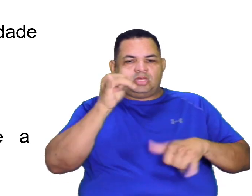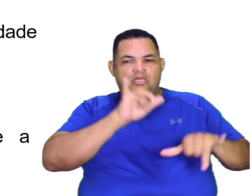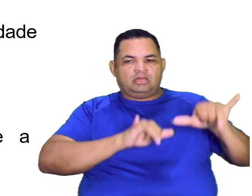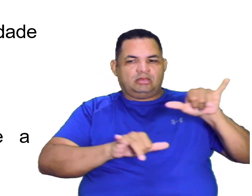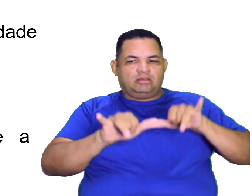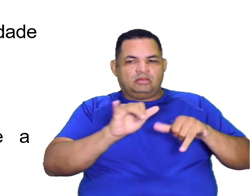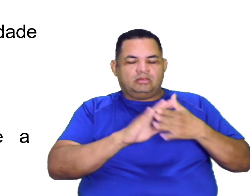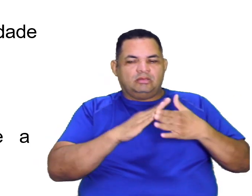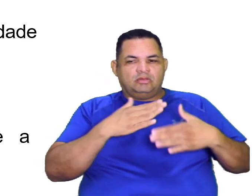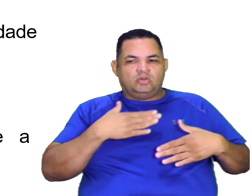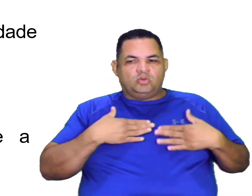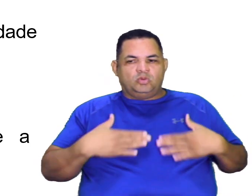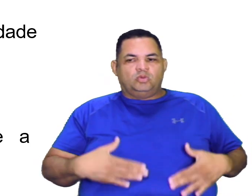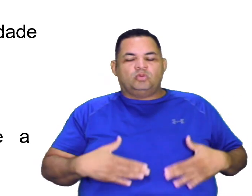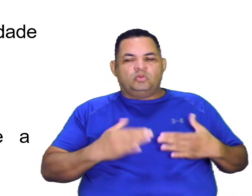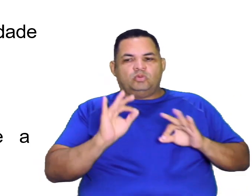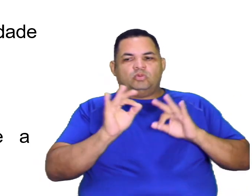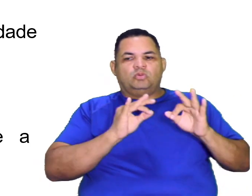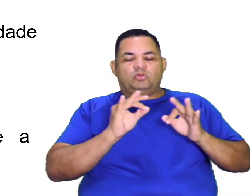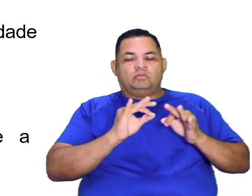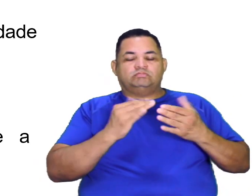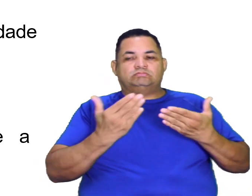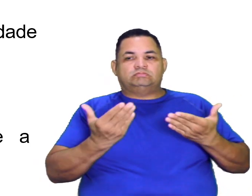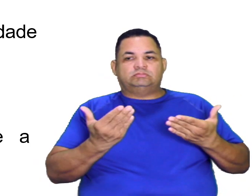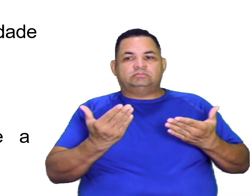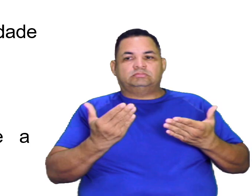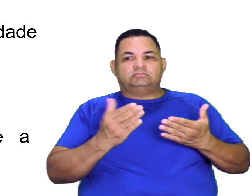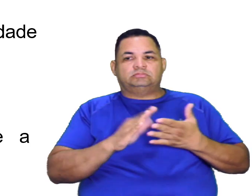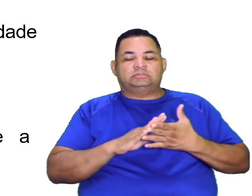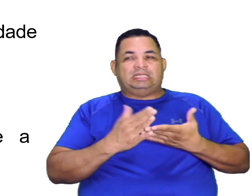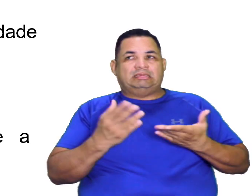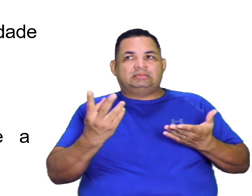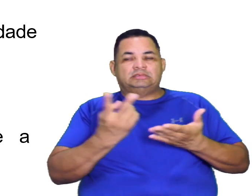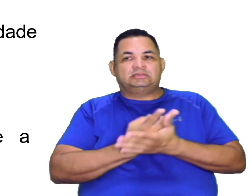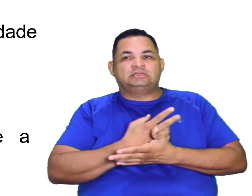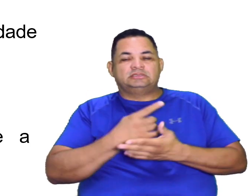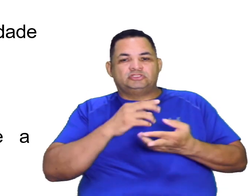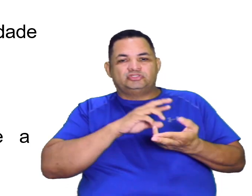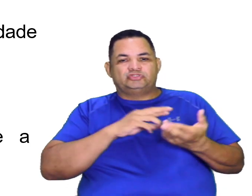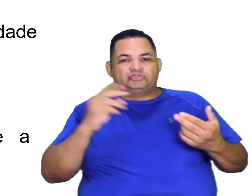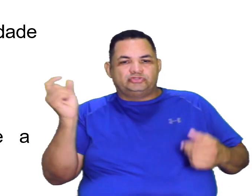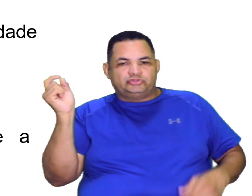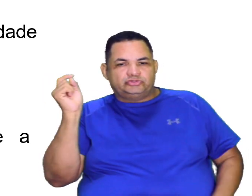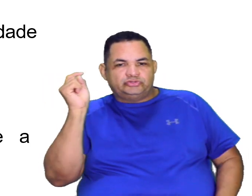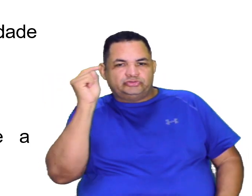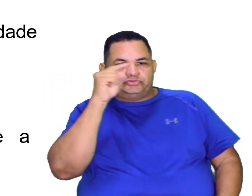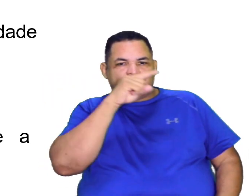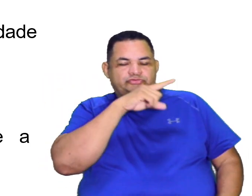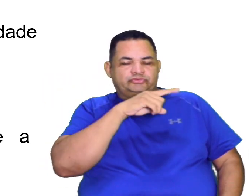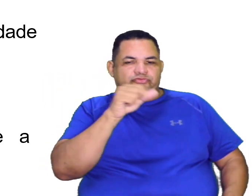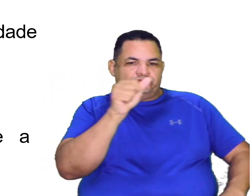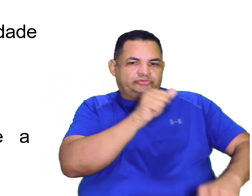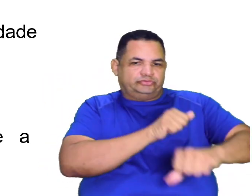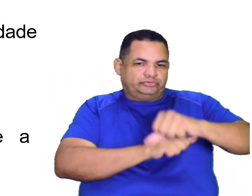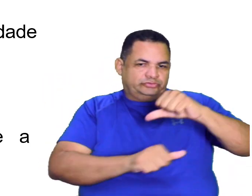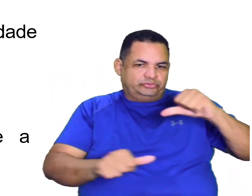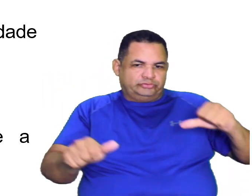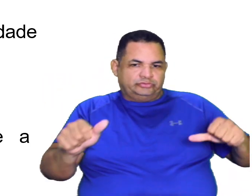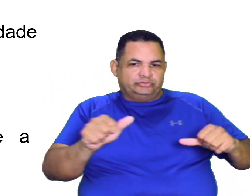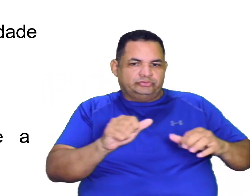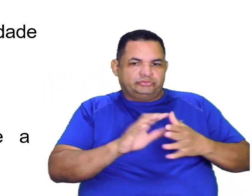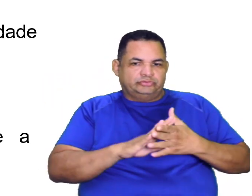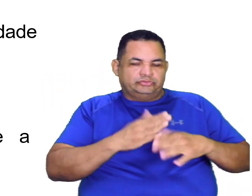meu corpo que vão dar uma certa dificuldade na transição aí dessa intensidade desse exercício,